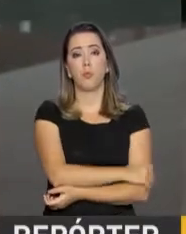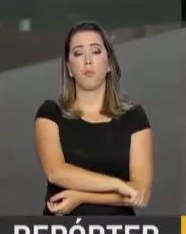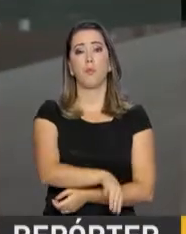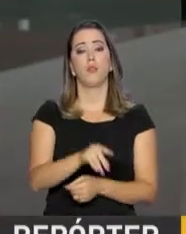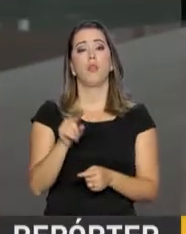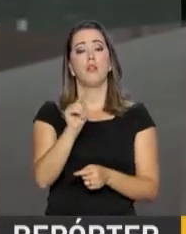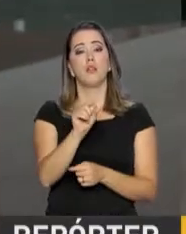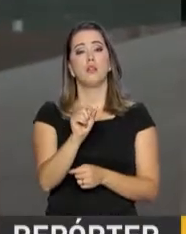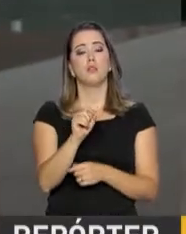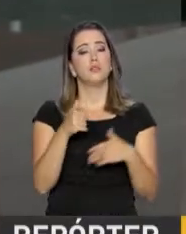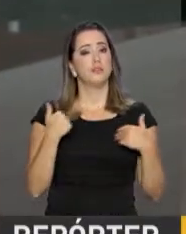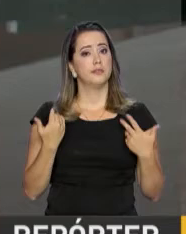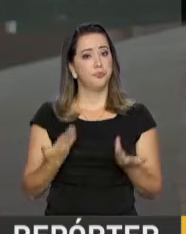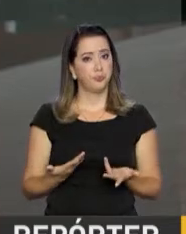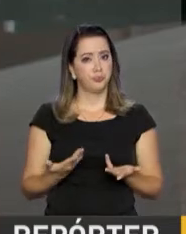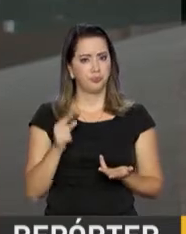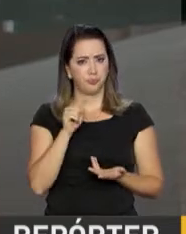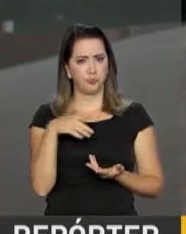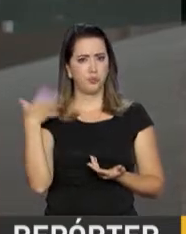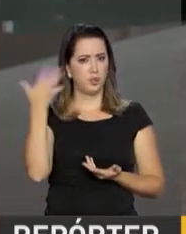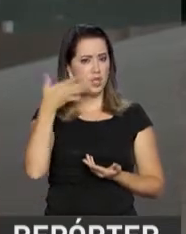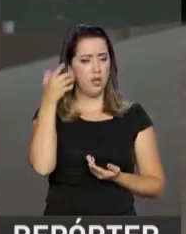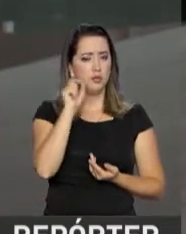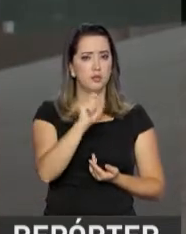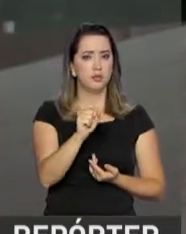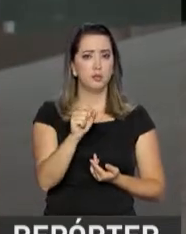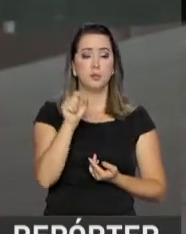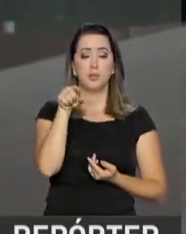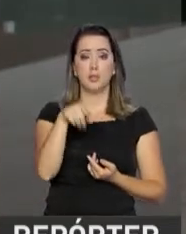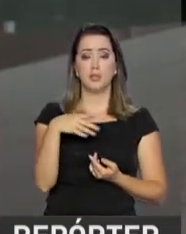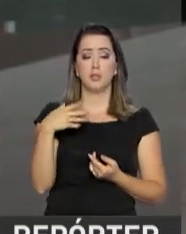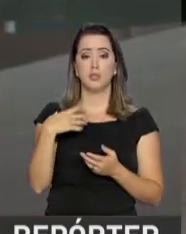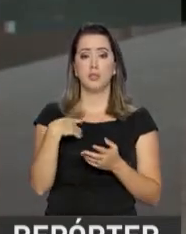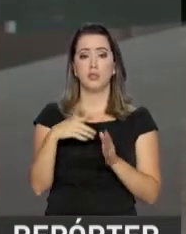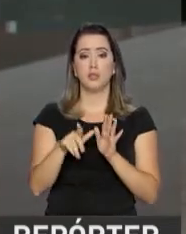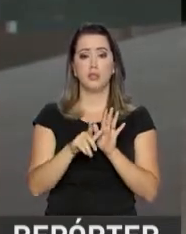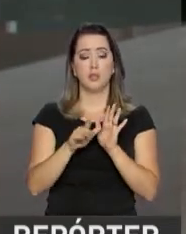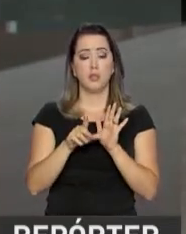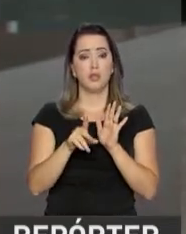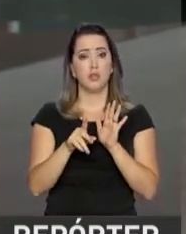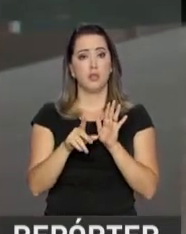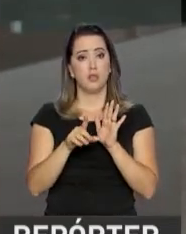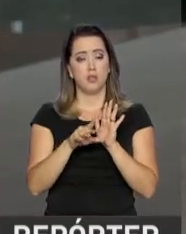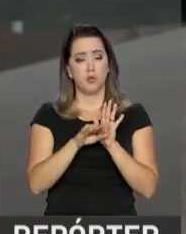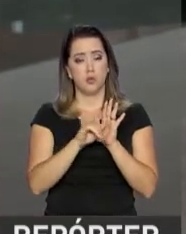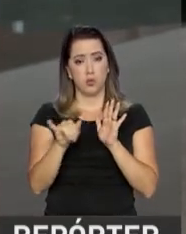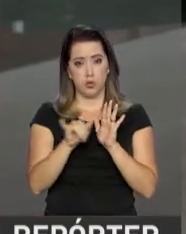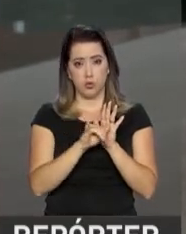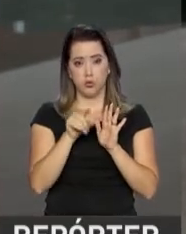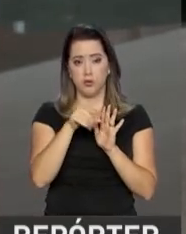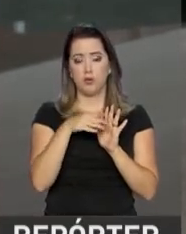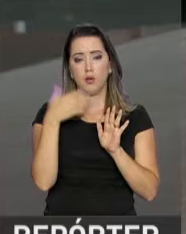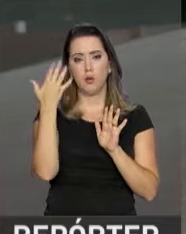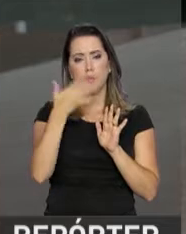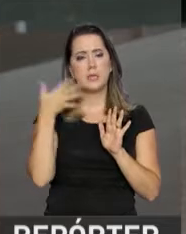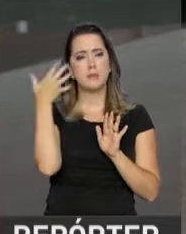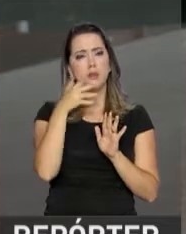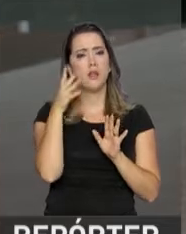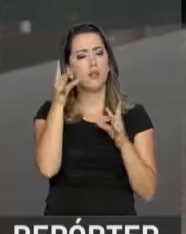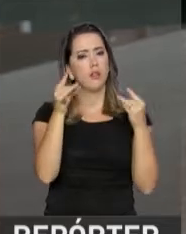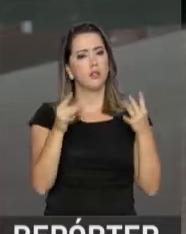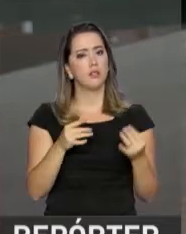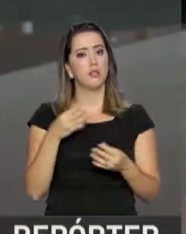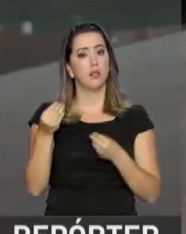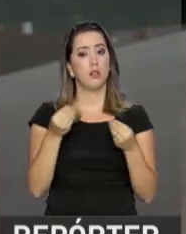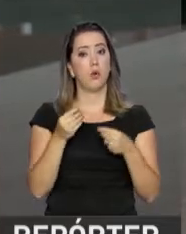estabelece as regras as diretrizes para que os médicos peritos do inss façam a adesão ao programa de revisão de